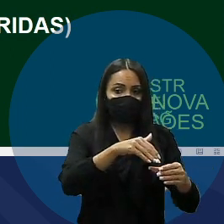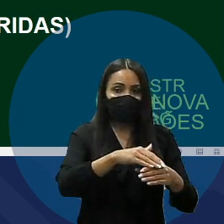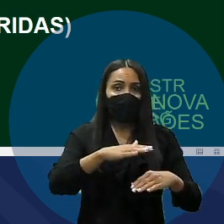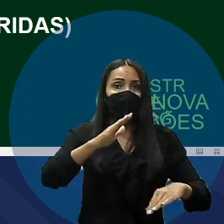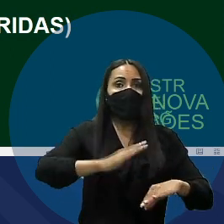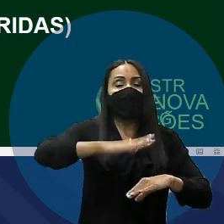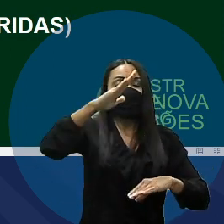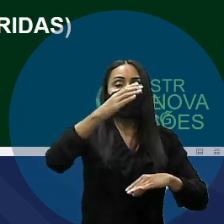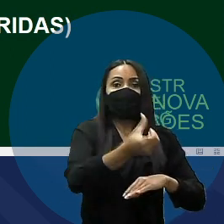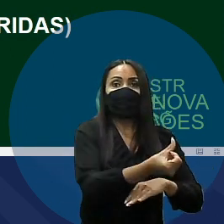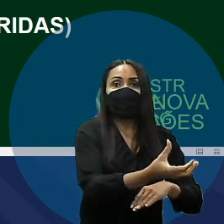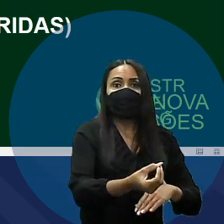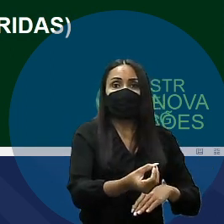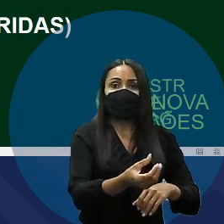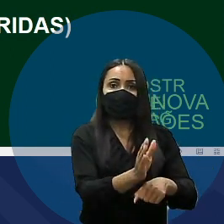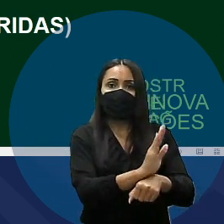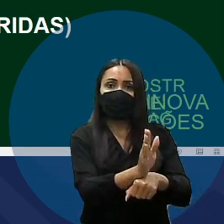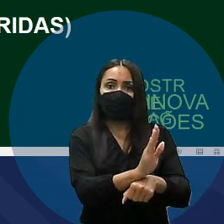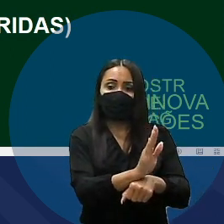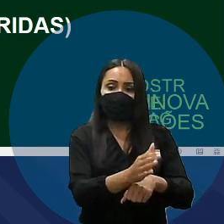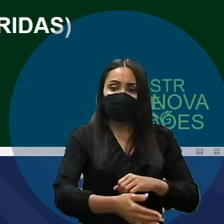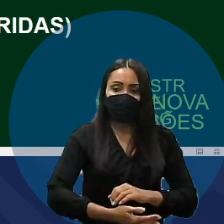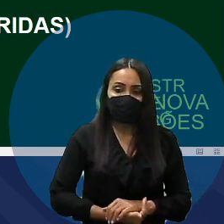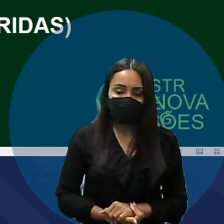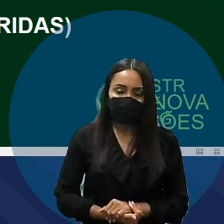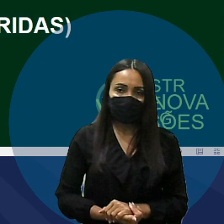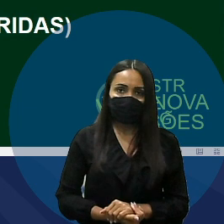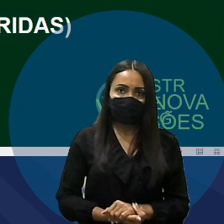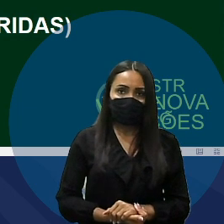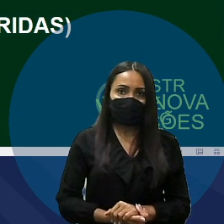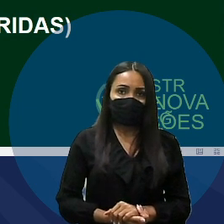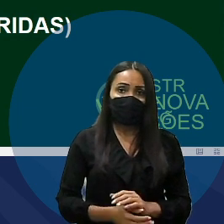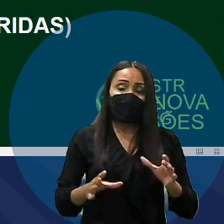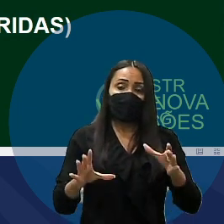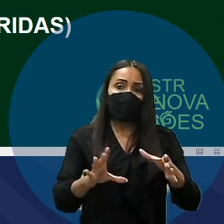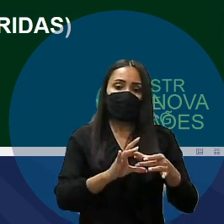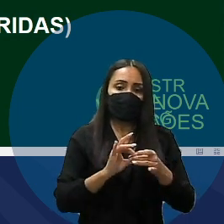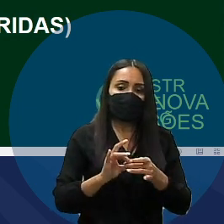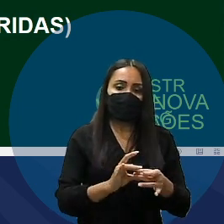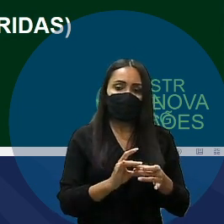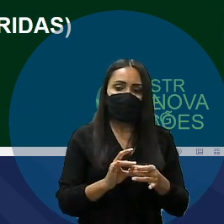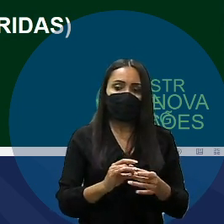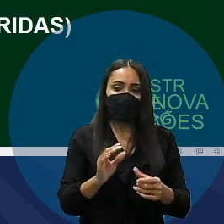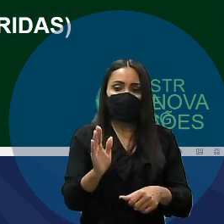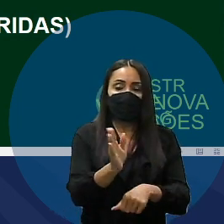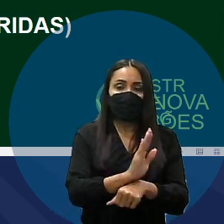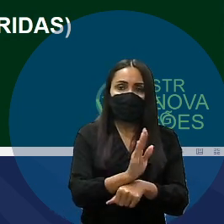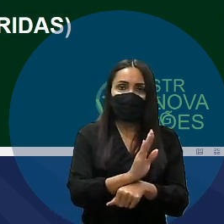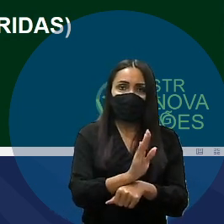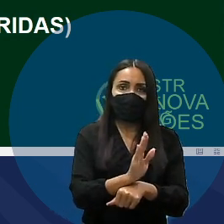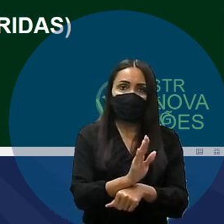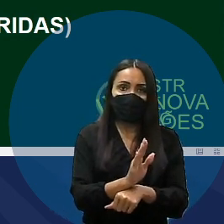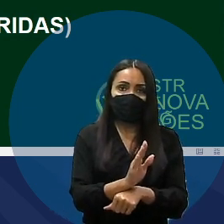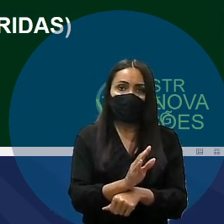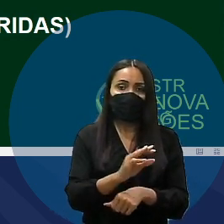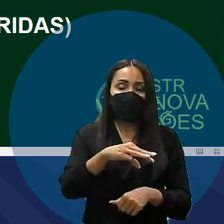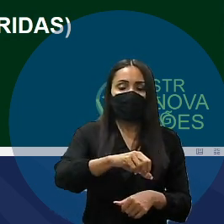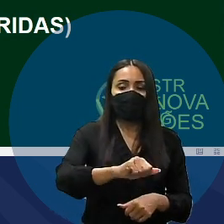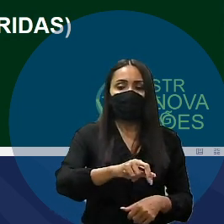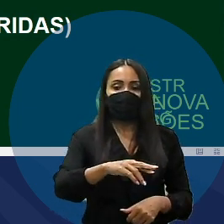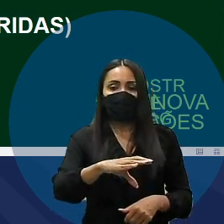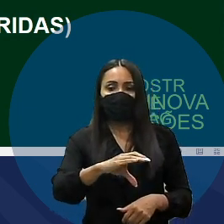curtas-metragens. Essa ligação com o cinema acabou trazendo o coletivo Cinema do Interior, de Marcos Carvalho,